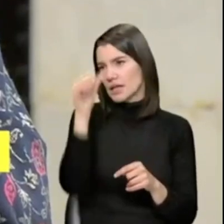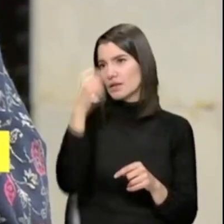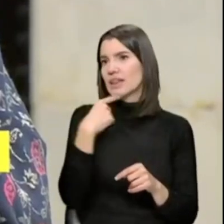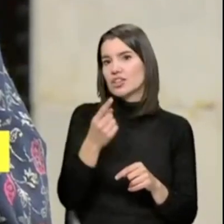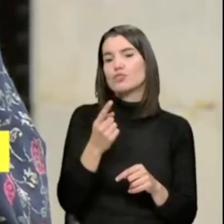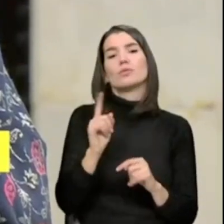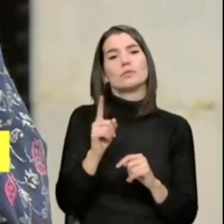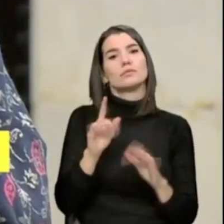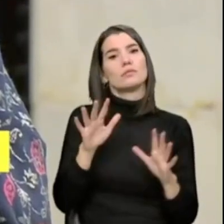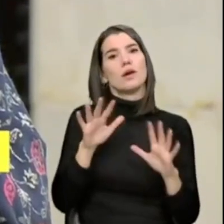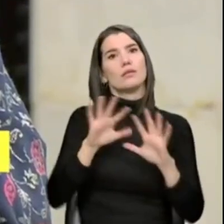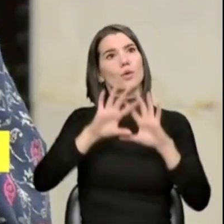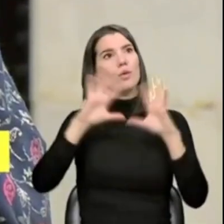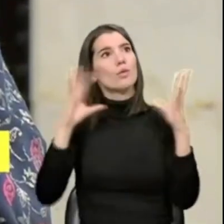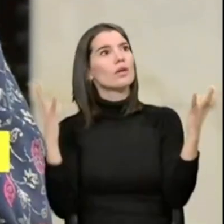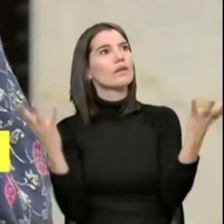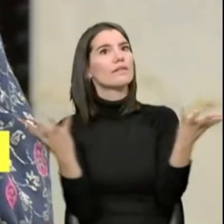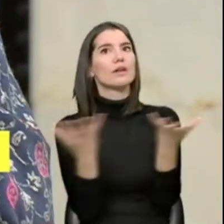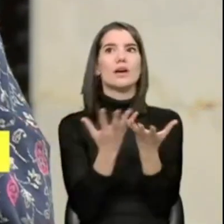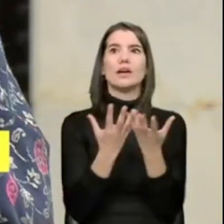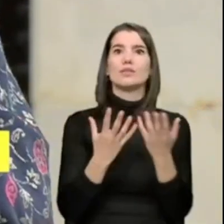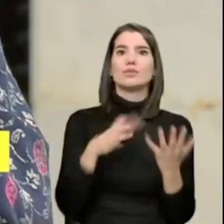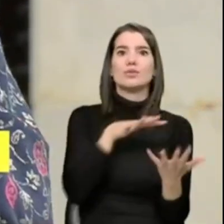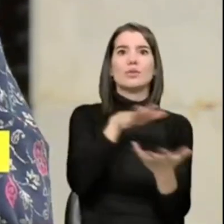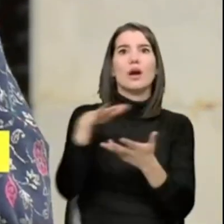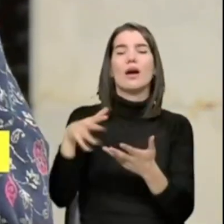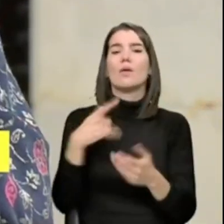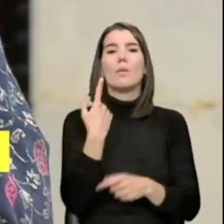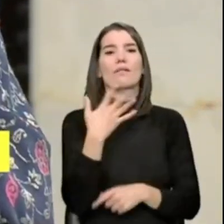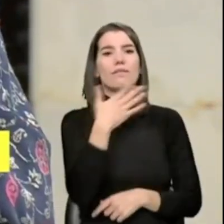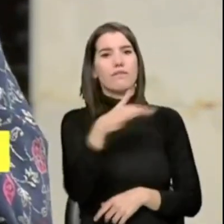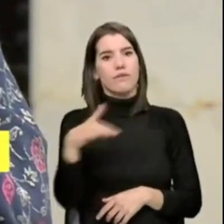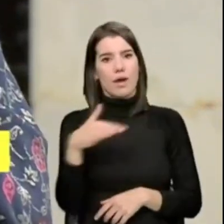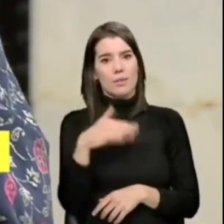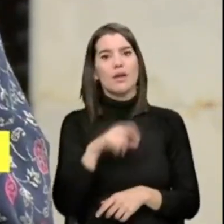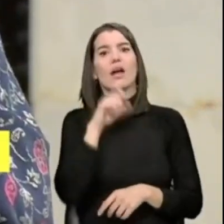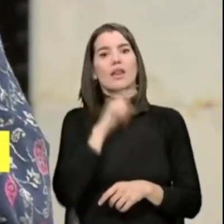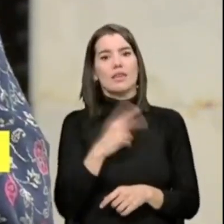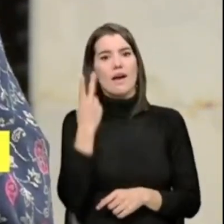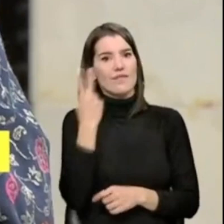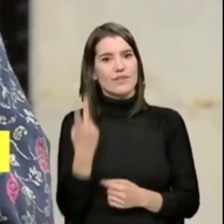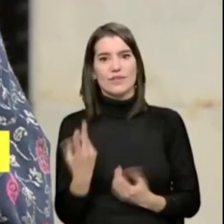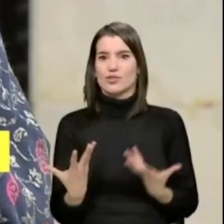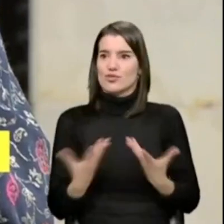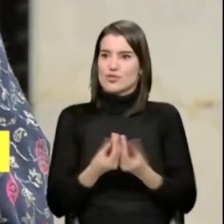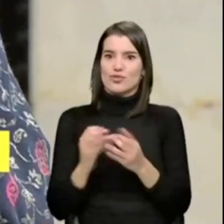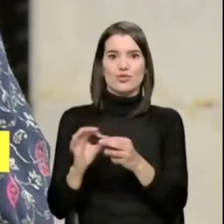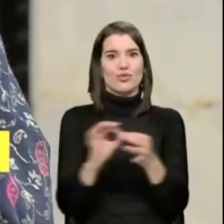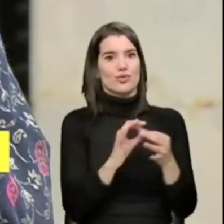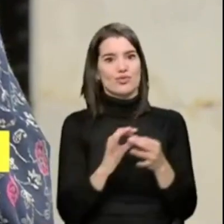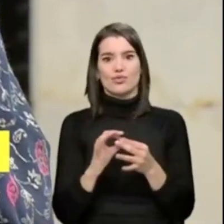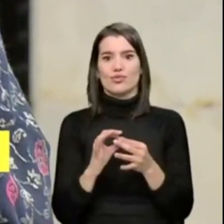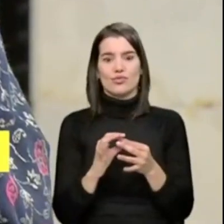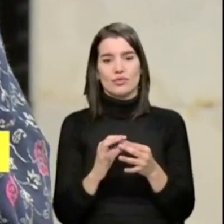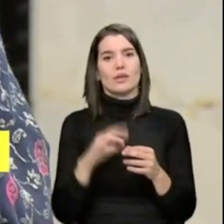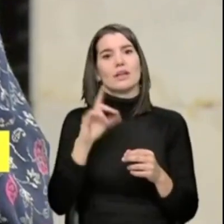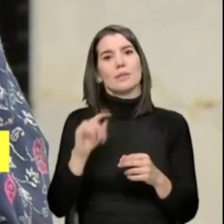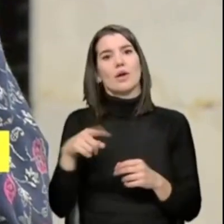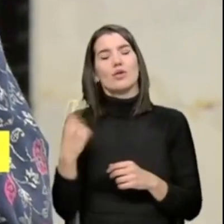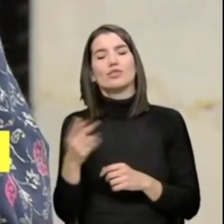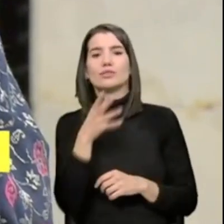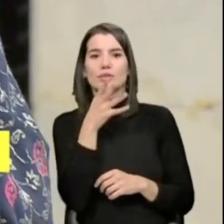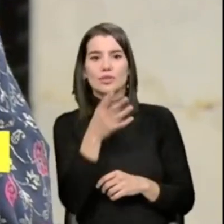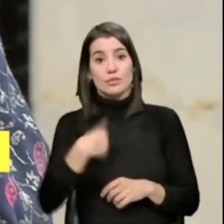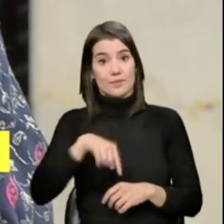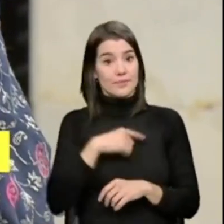o universo é uma família e como família poderíamos viver em conjunto neste mundo, assim como os Vedas, que dizem que